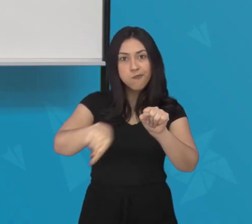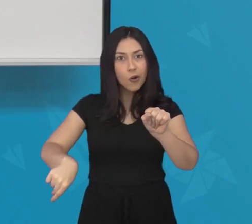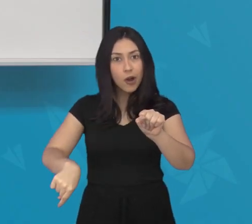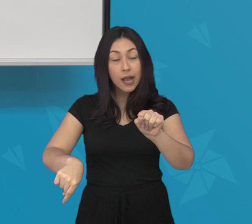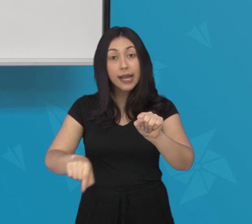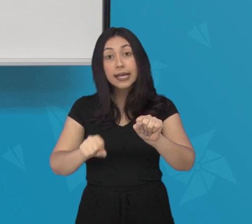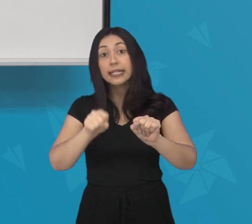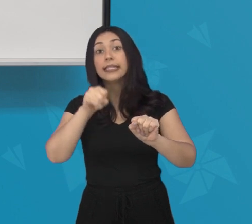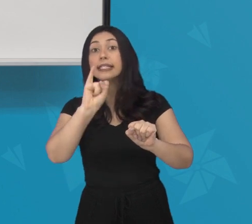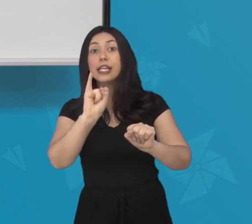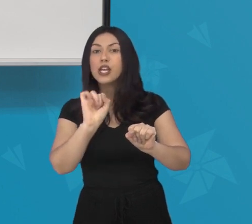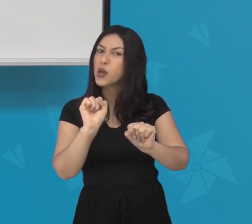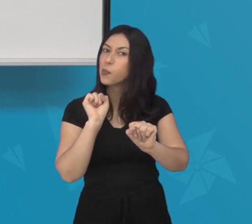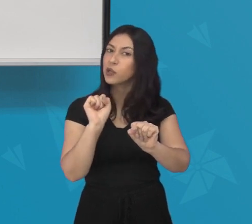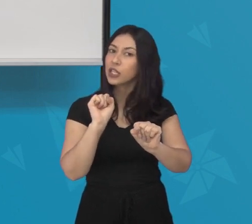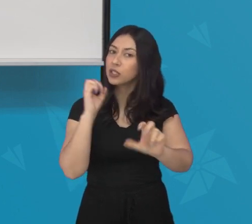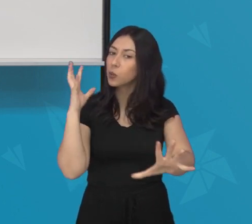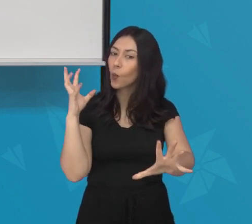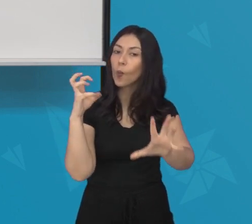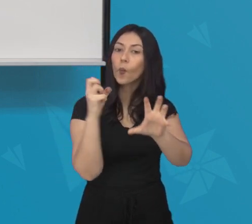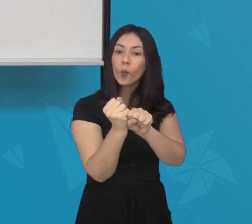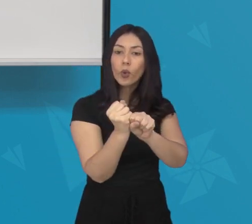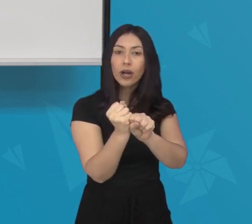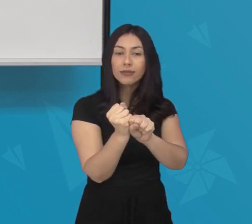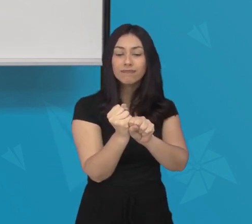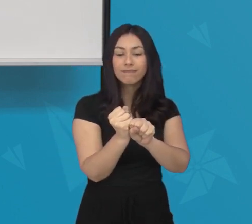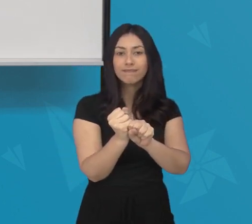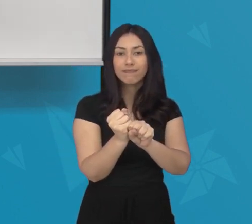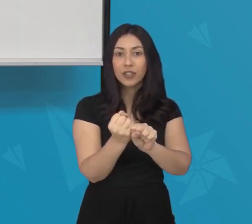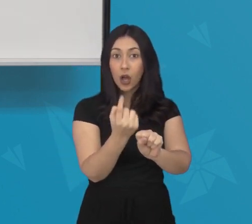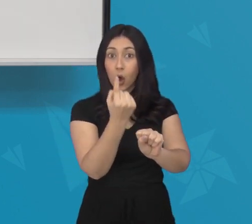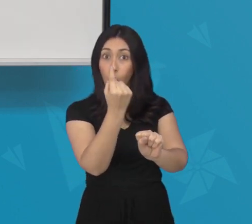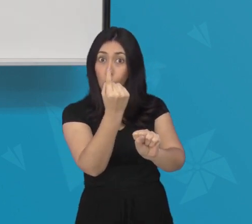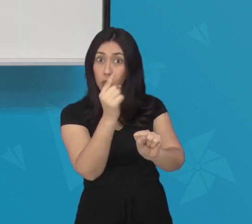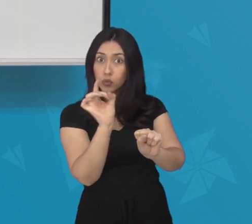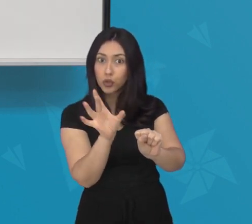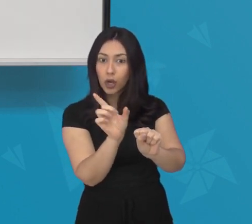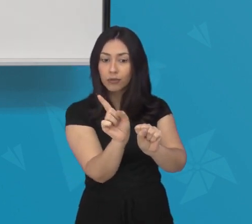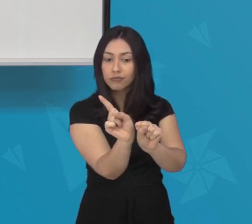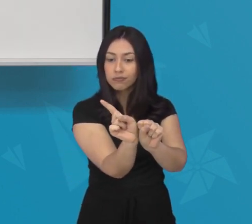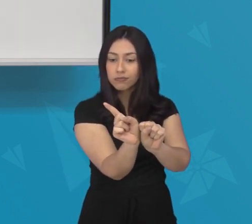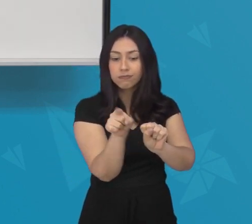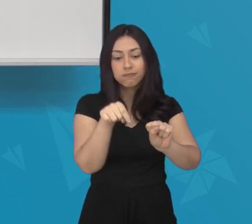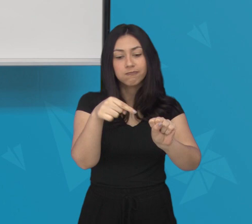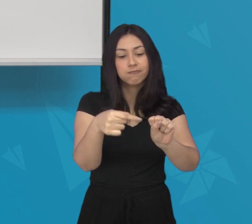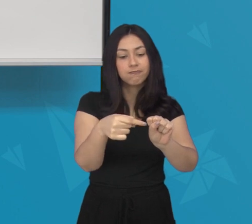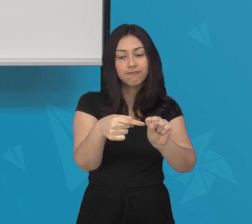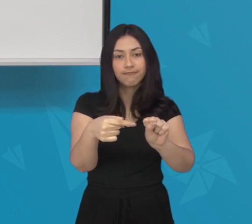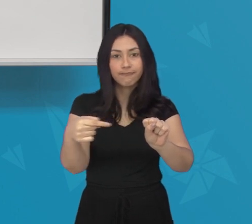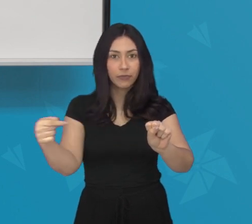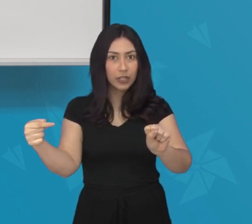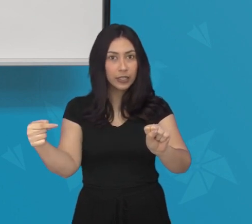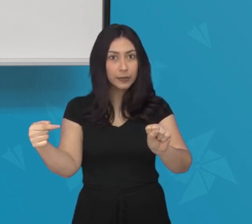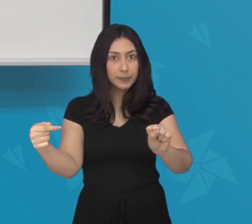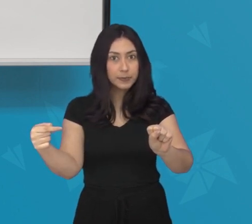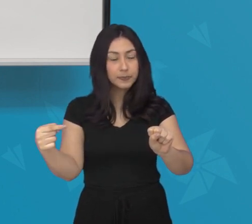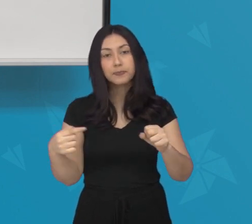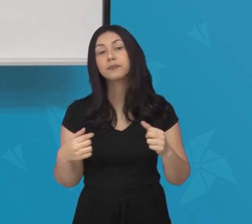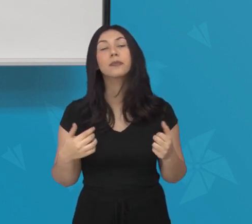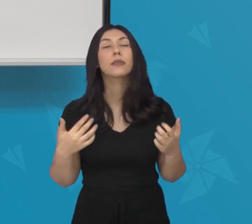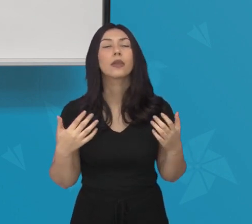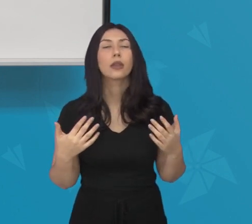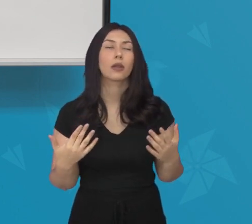uma só, chamada resultante, ela estaria aqui. Seria o meu vetor em vermelho. Então,